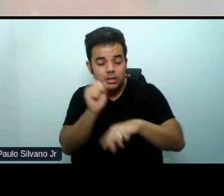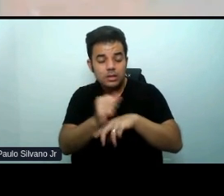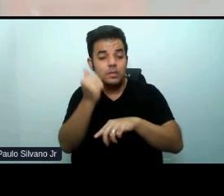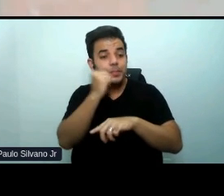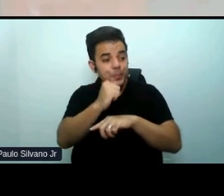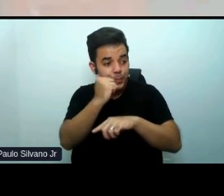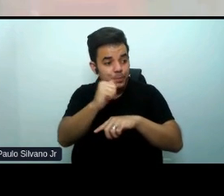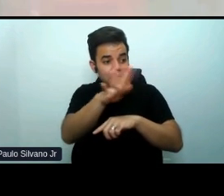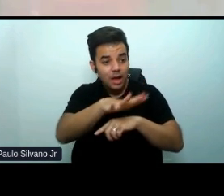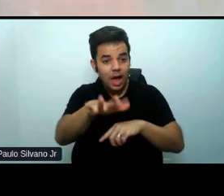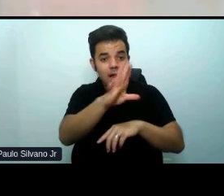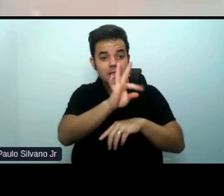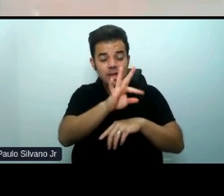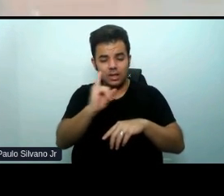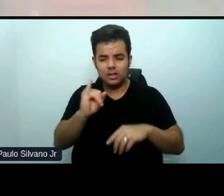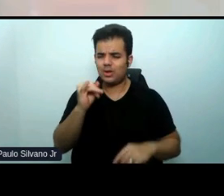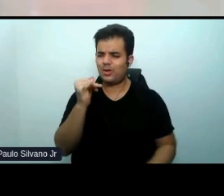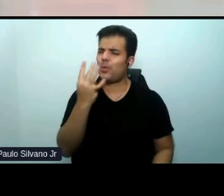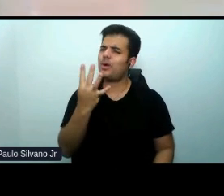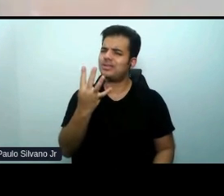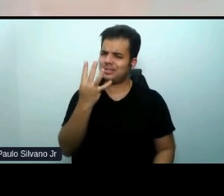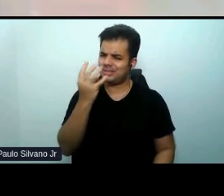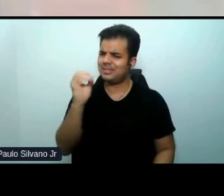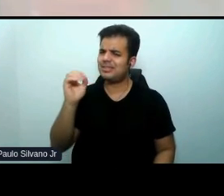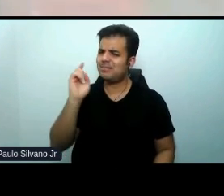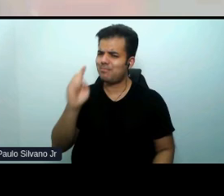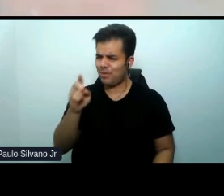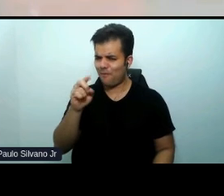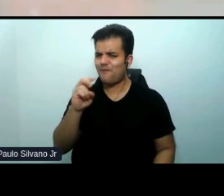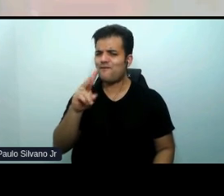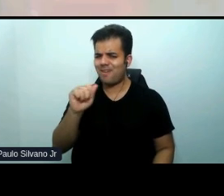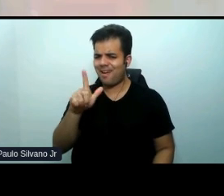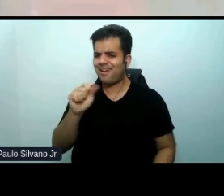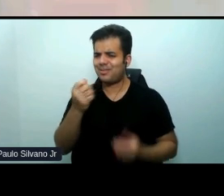área, porque 400 mil vagas são muitas vagas, né?